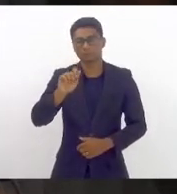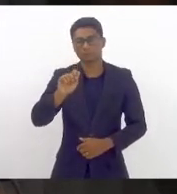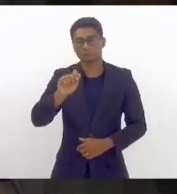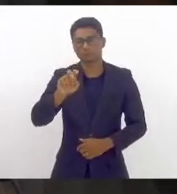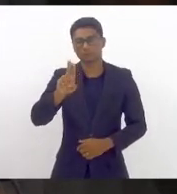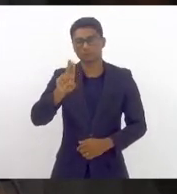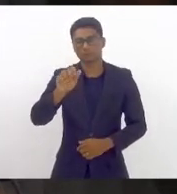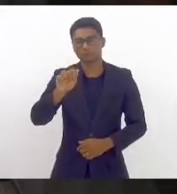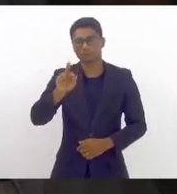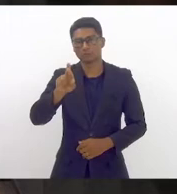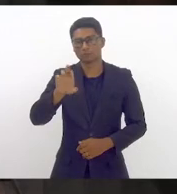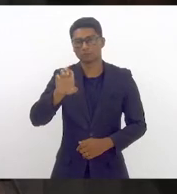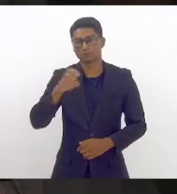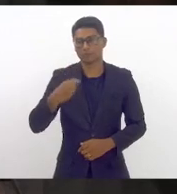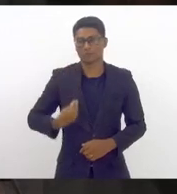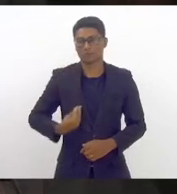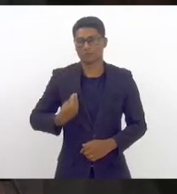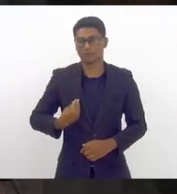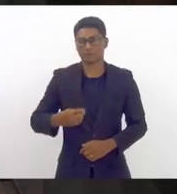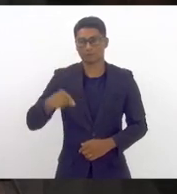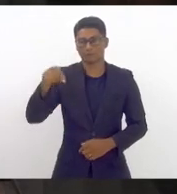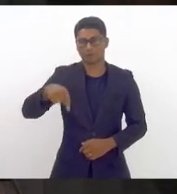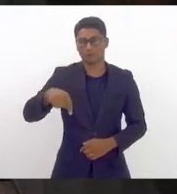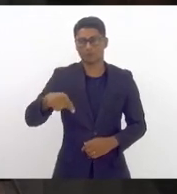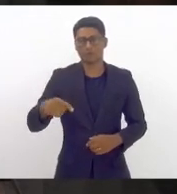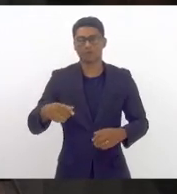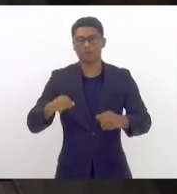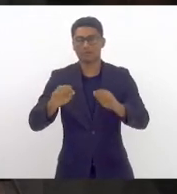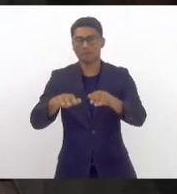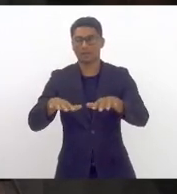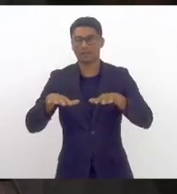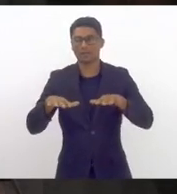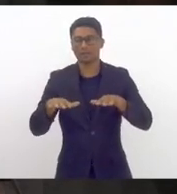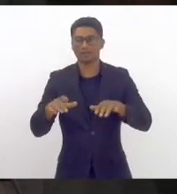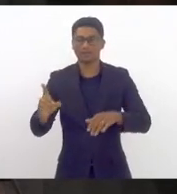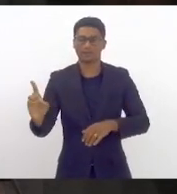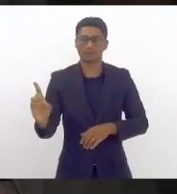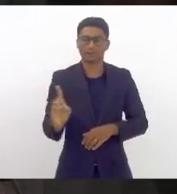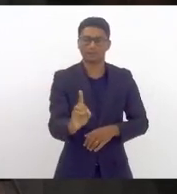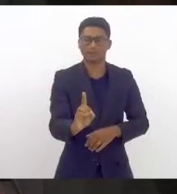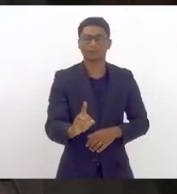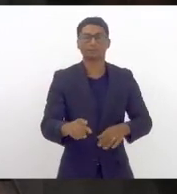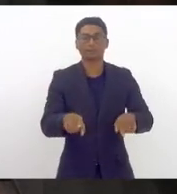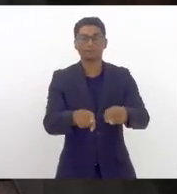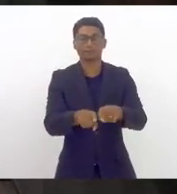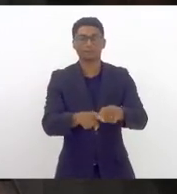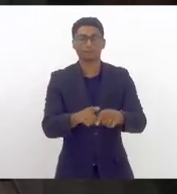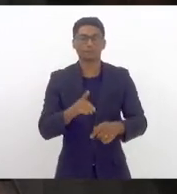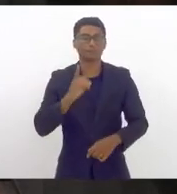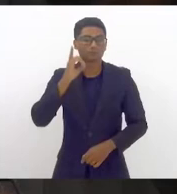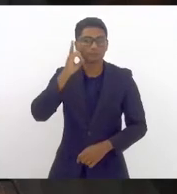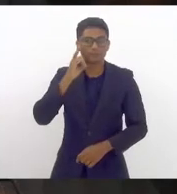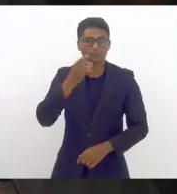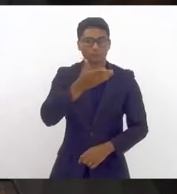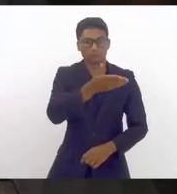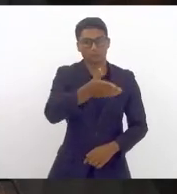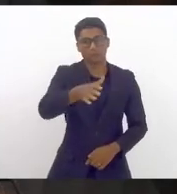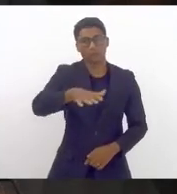presente aqui em plenário e as senhoras e senhores deputados